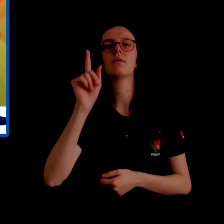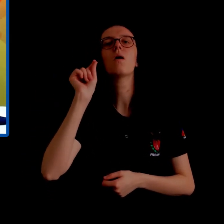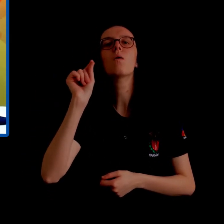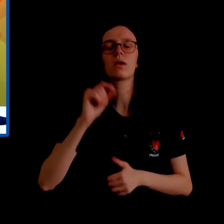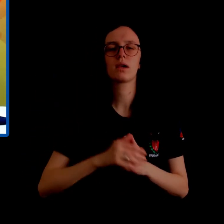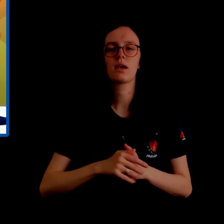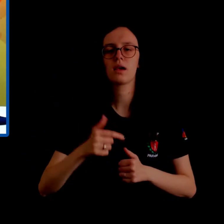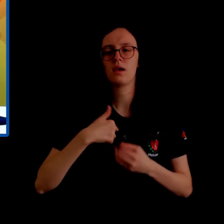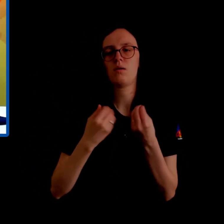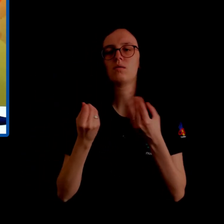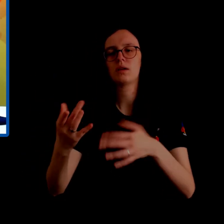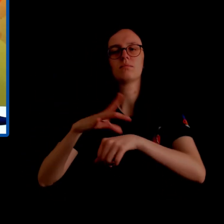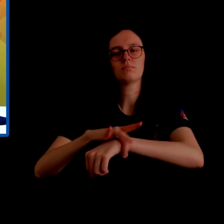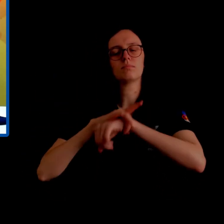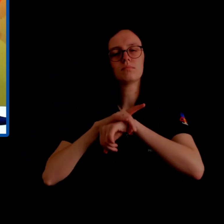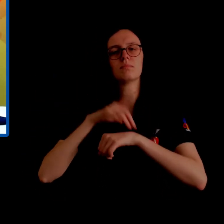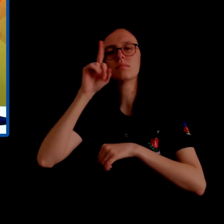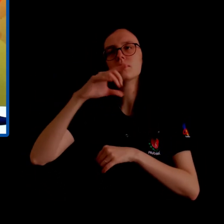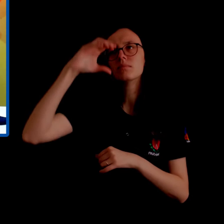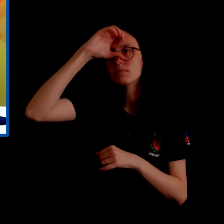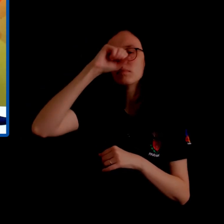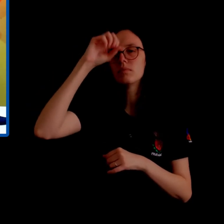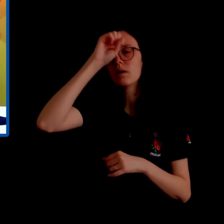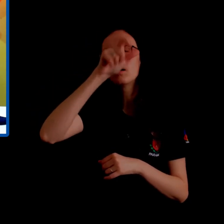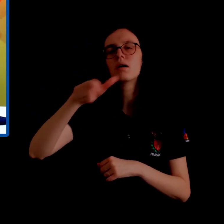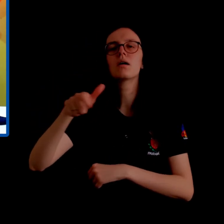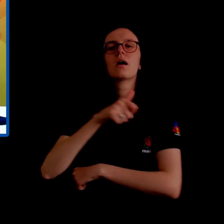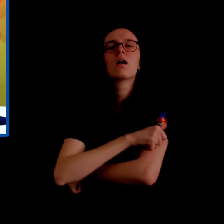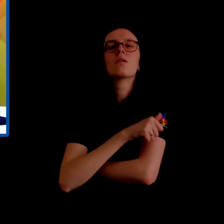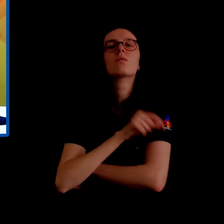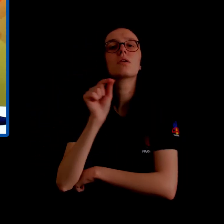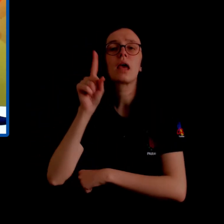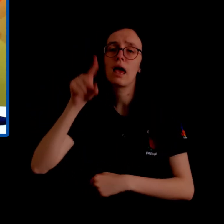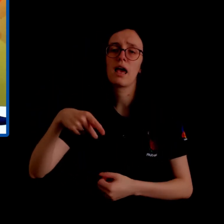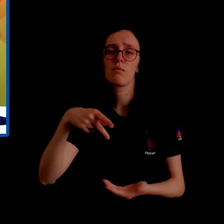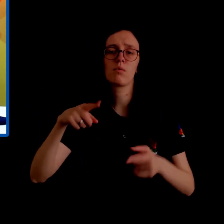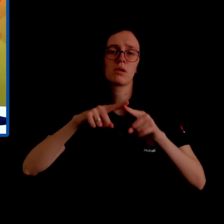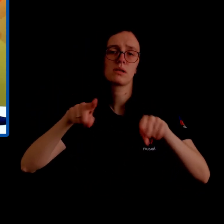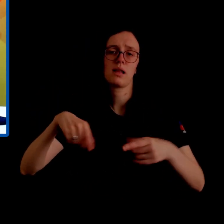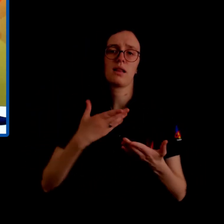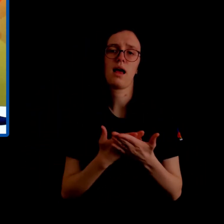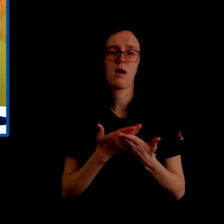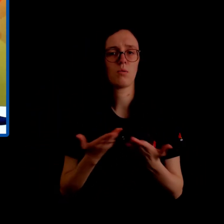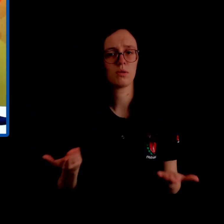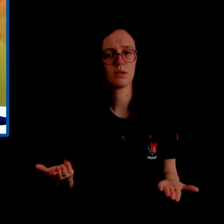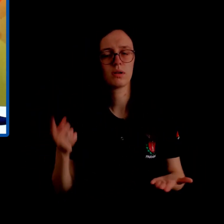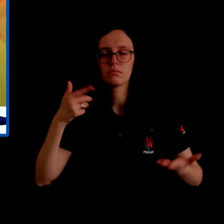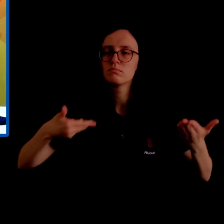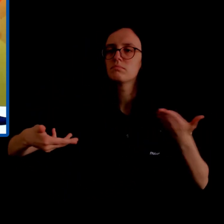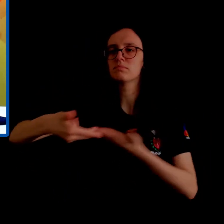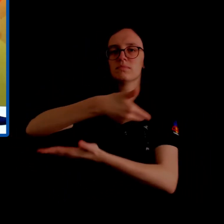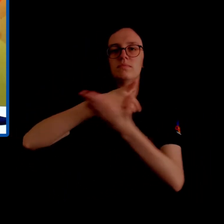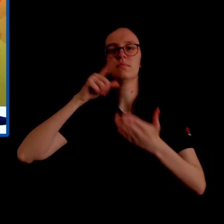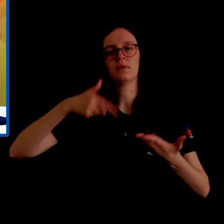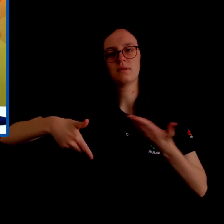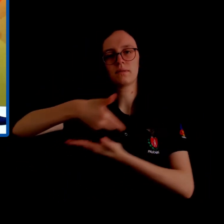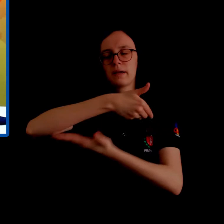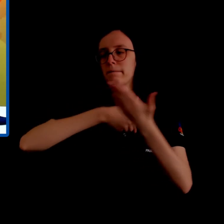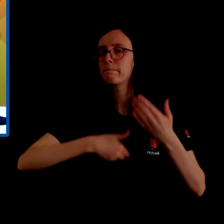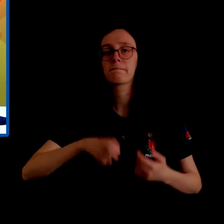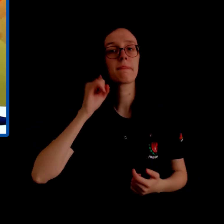que garante a aprendizagem daquele aluno? É o professor de sala de aula. É a mediação. É a mediação. Se não